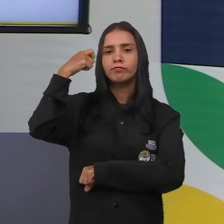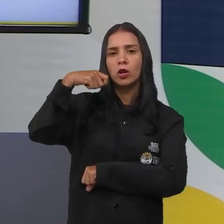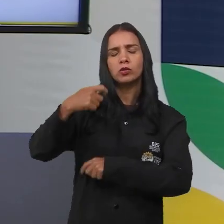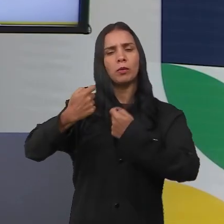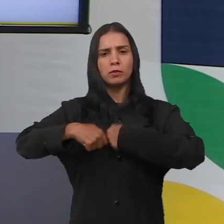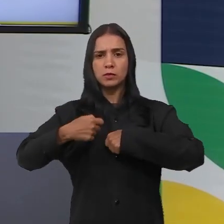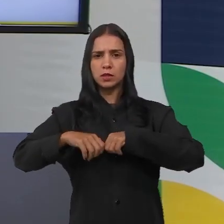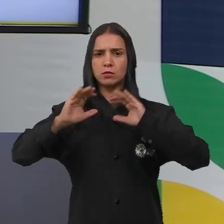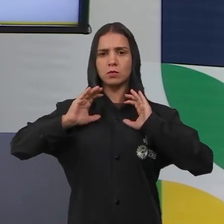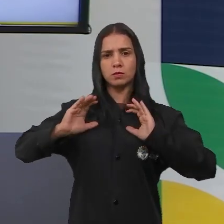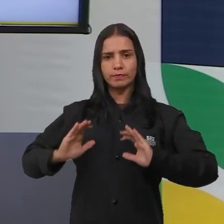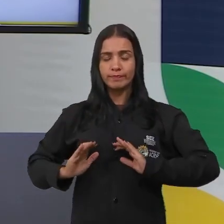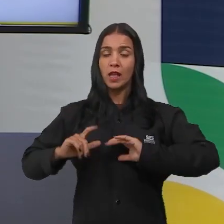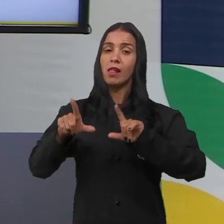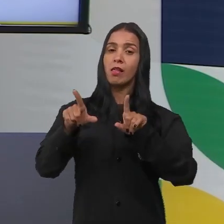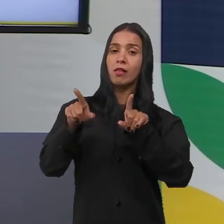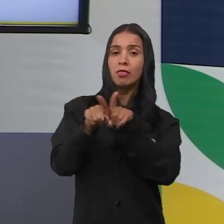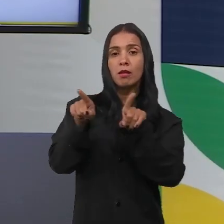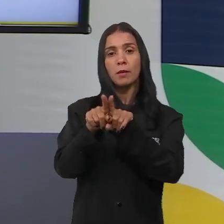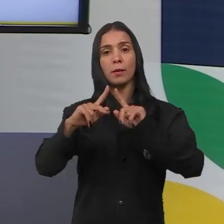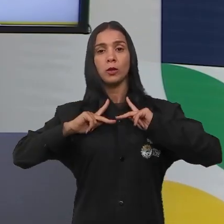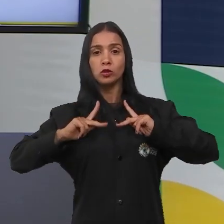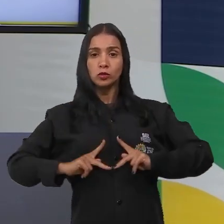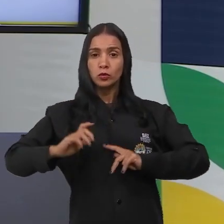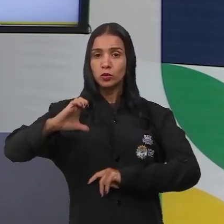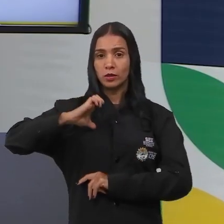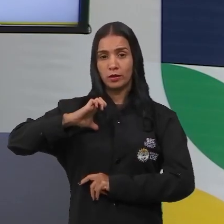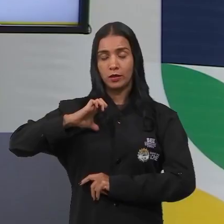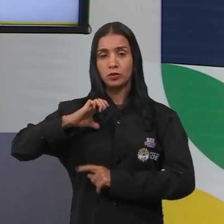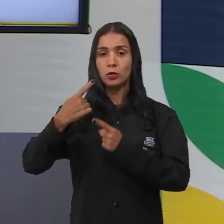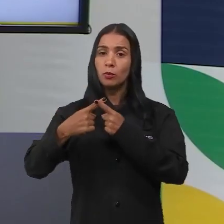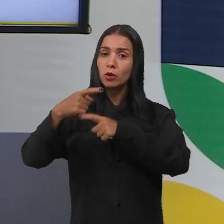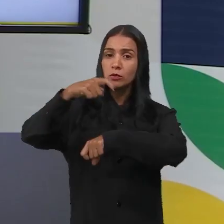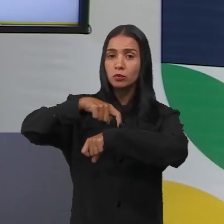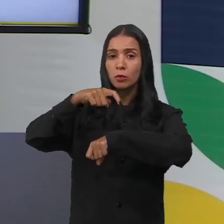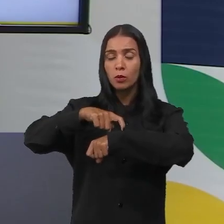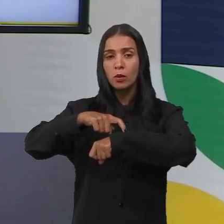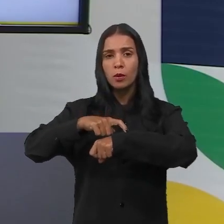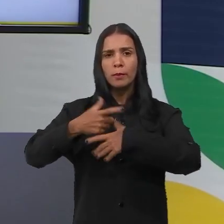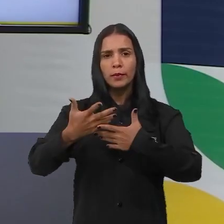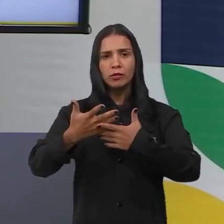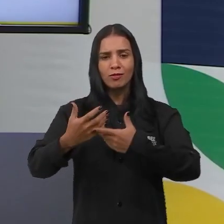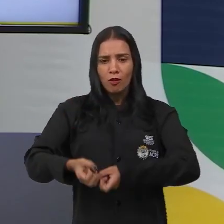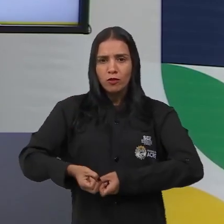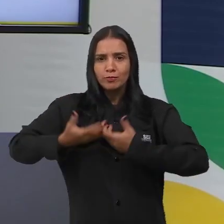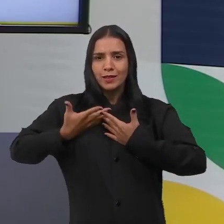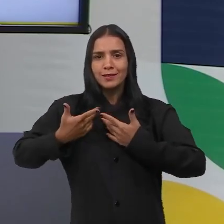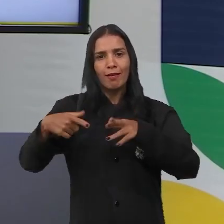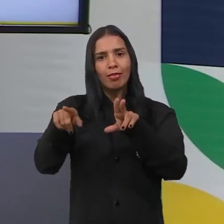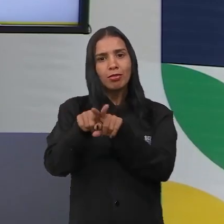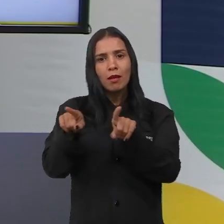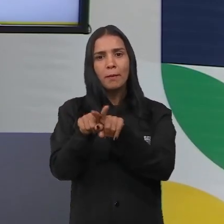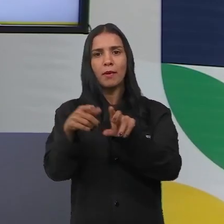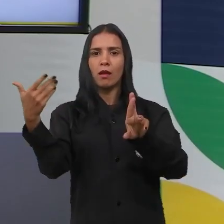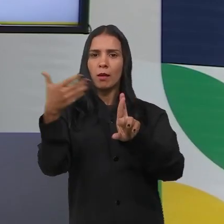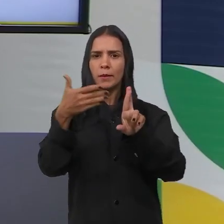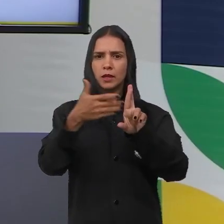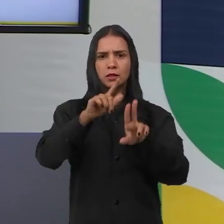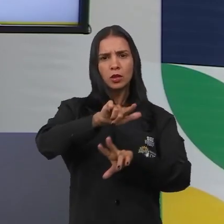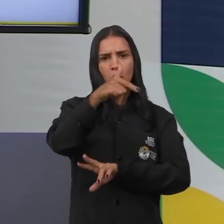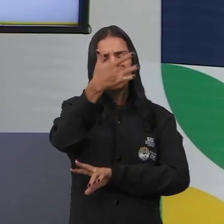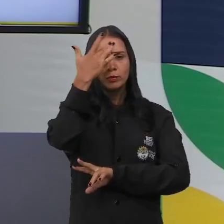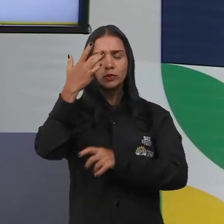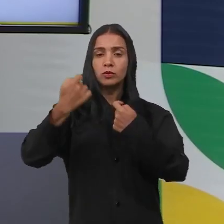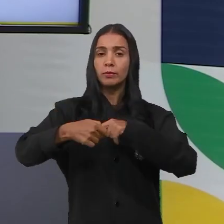se comportar de forma ética no momento em que ele for expressar corporalmente uma